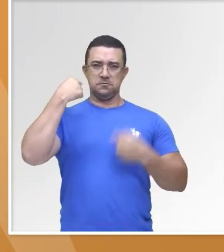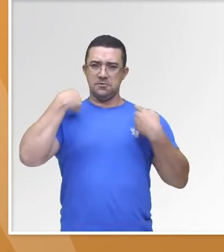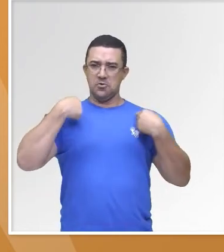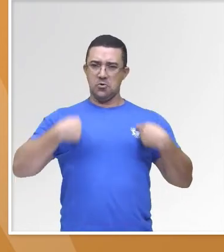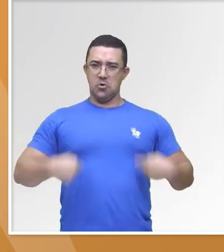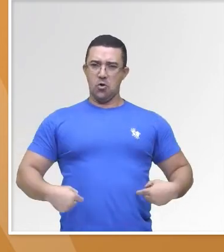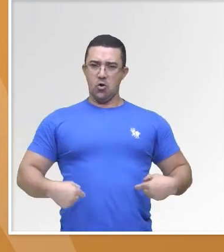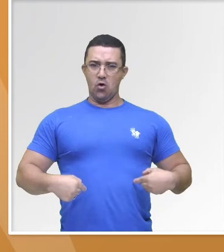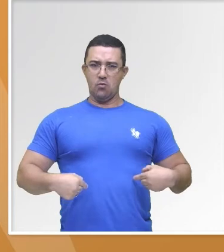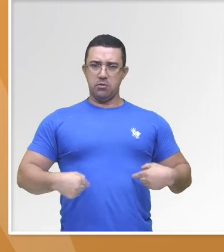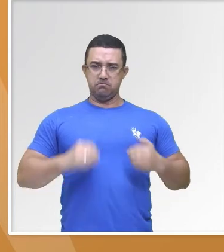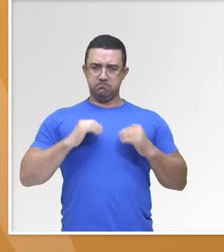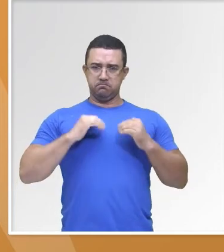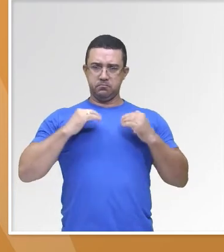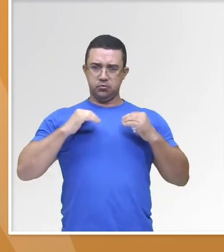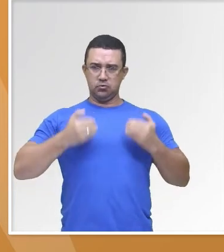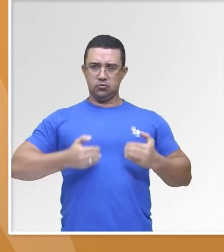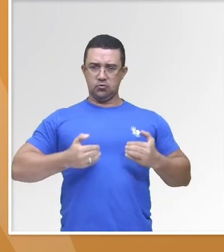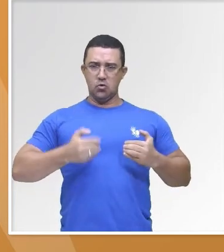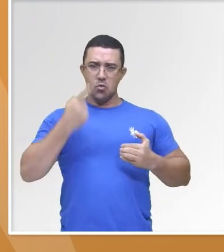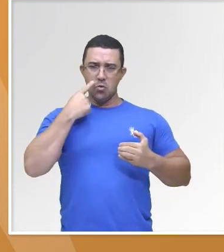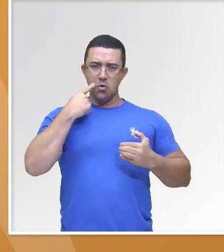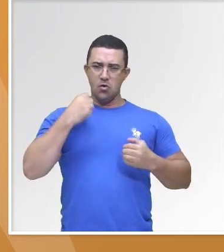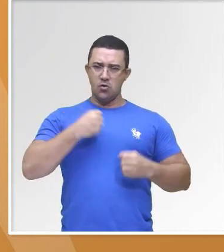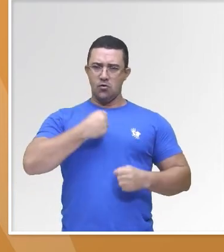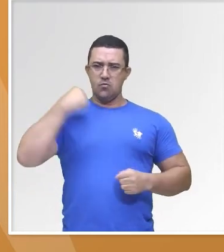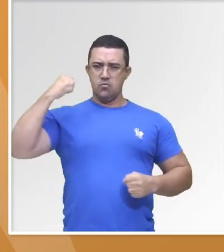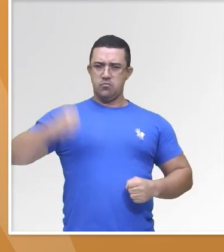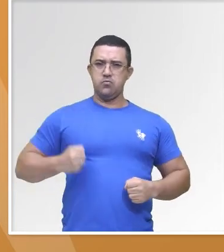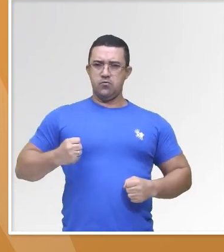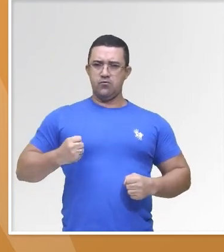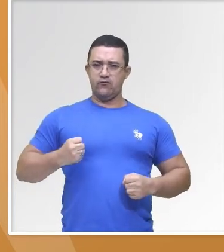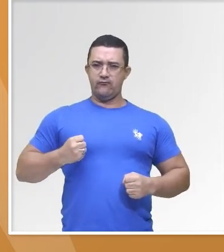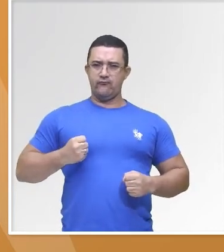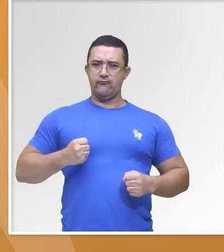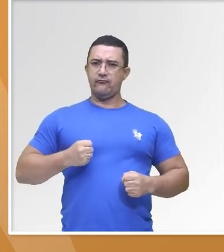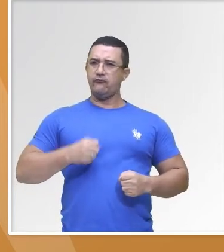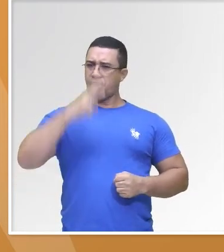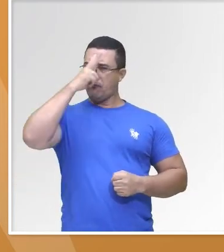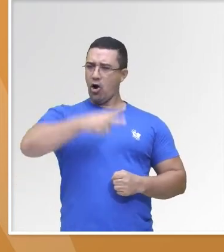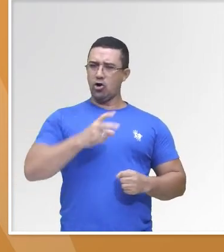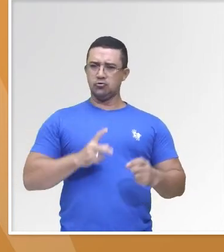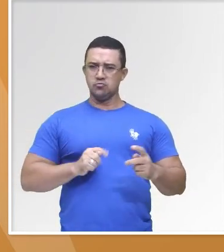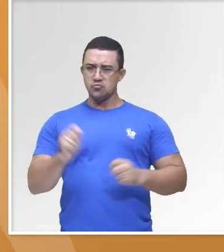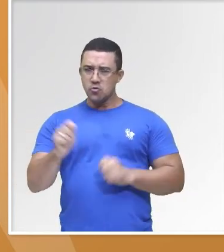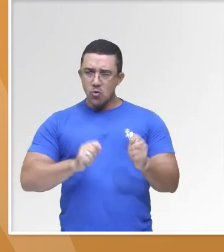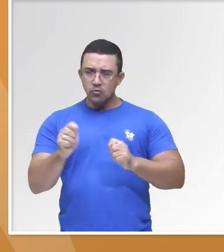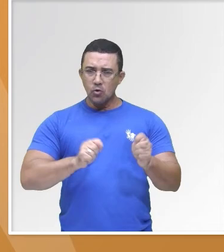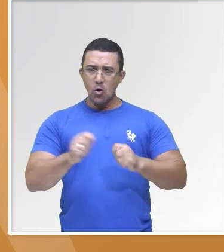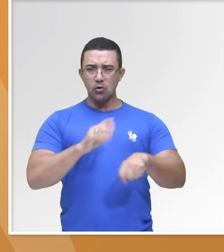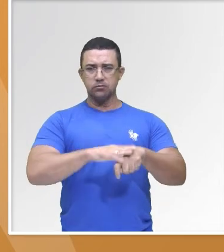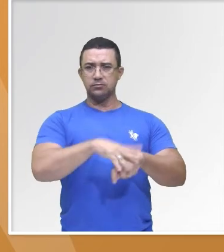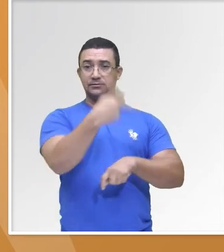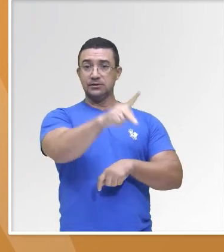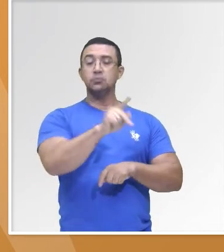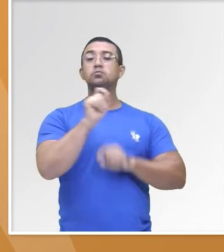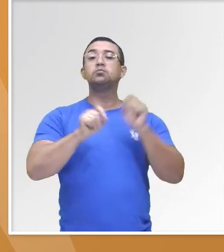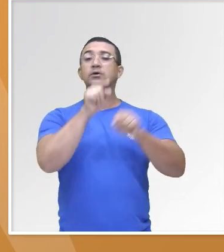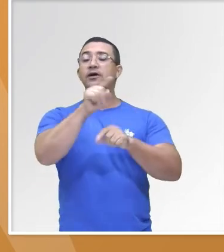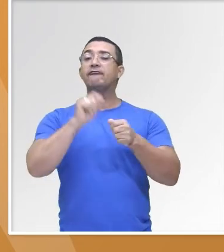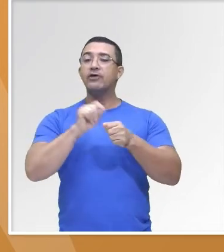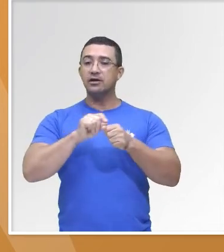armadura. Isso mostra aí o seu poderio, o seu controle. O que ele fez? Ele incitou, ou seja,